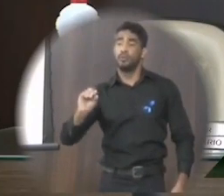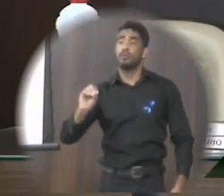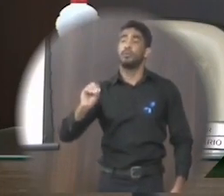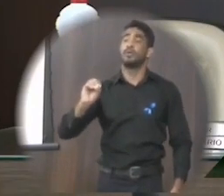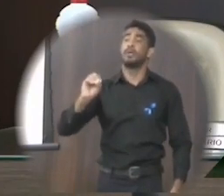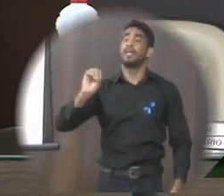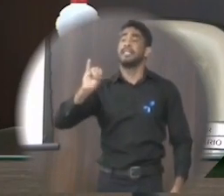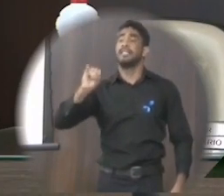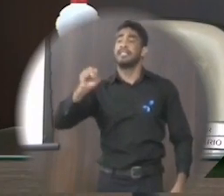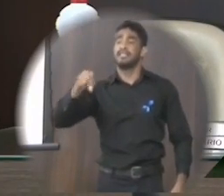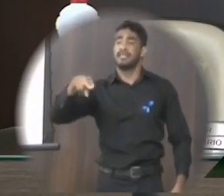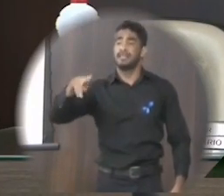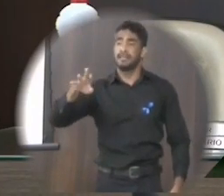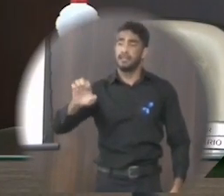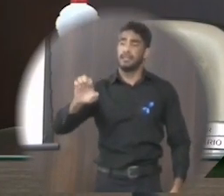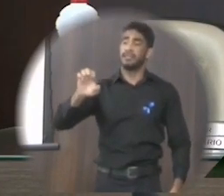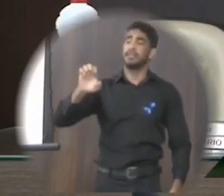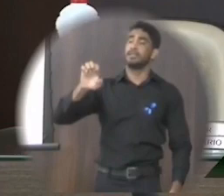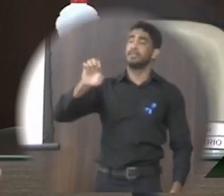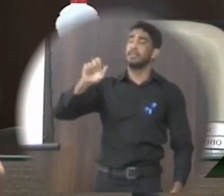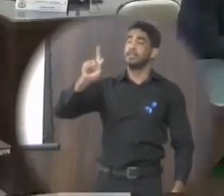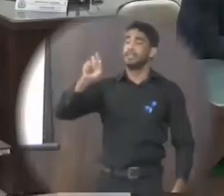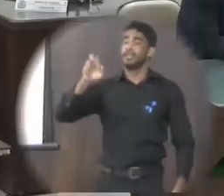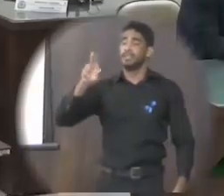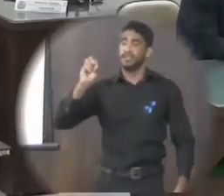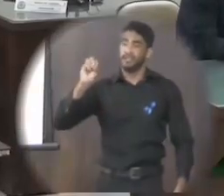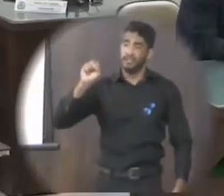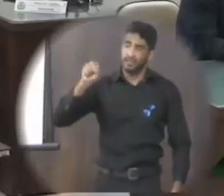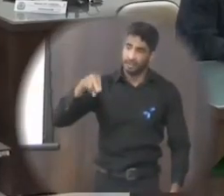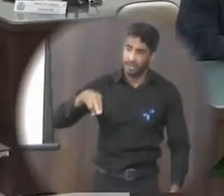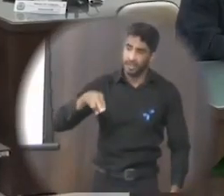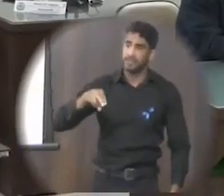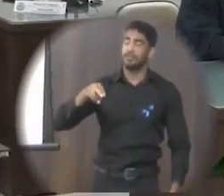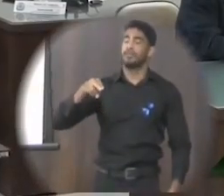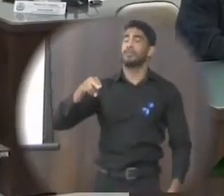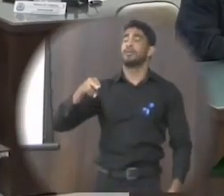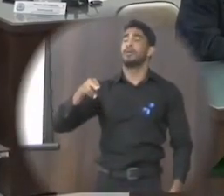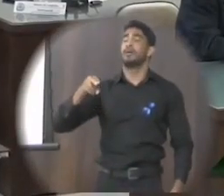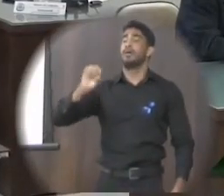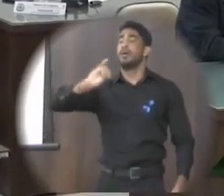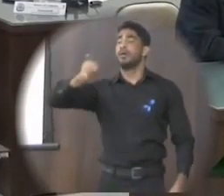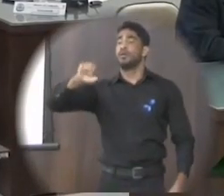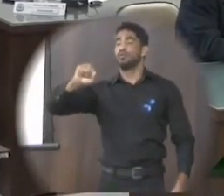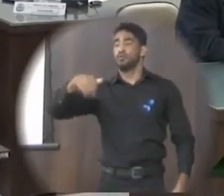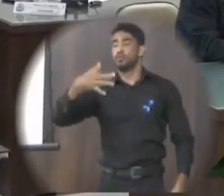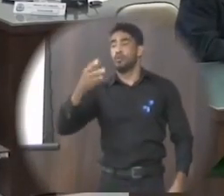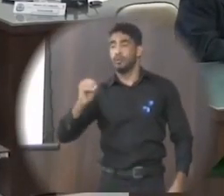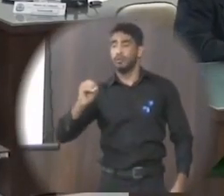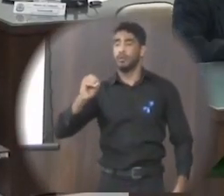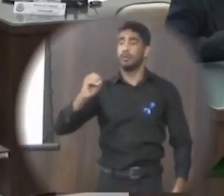Caires, Islane da Silva Pedro, Gerson do Espírito Santo de Souza, João Pereira